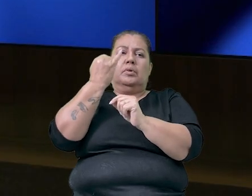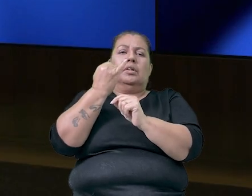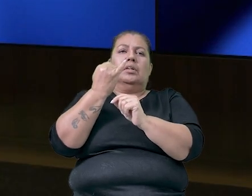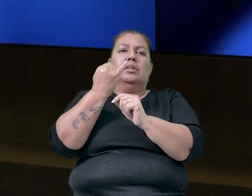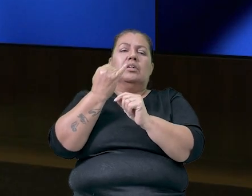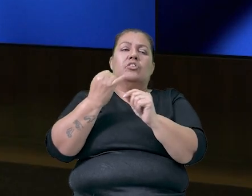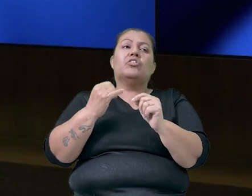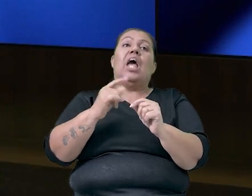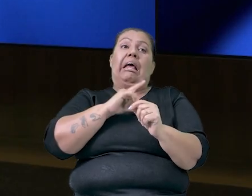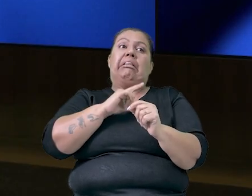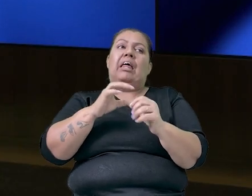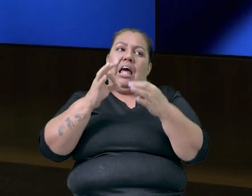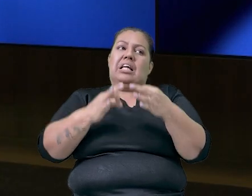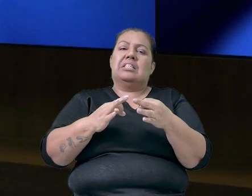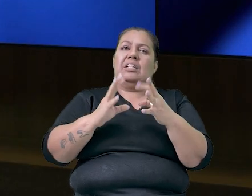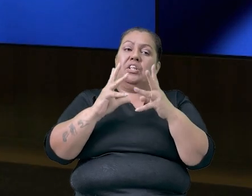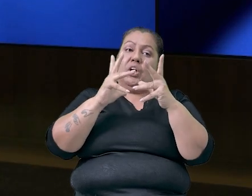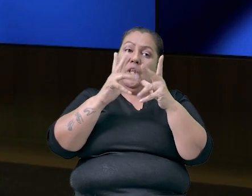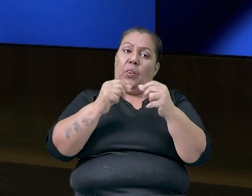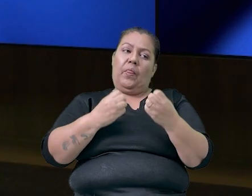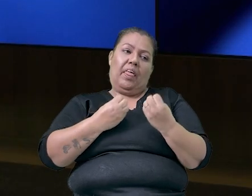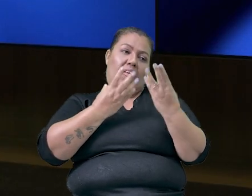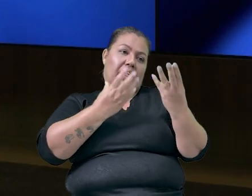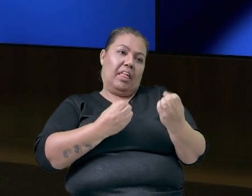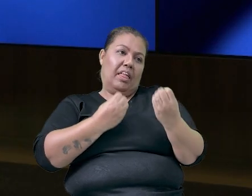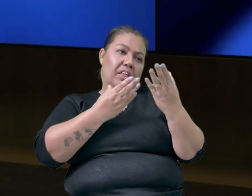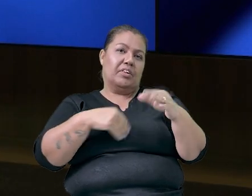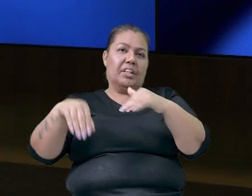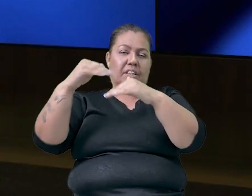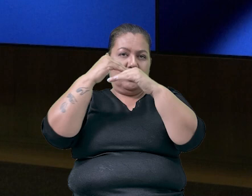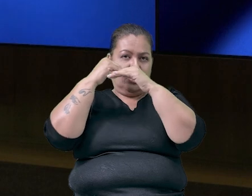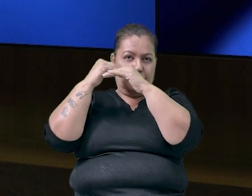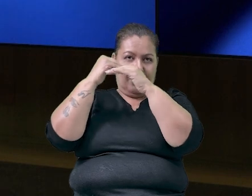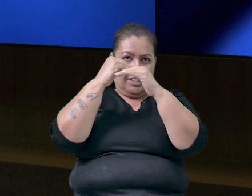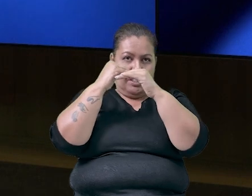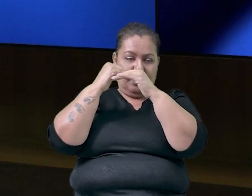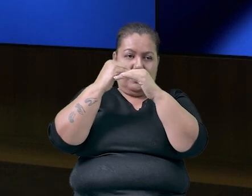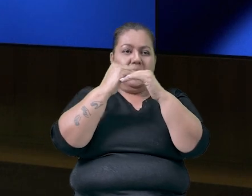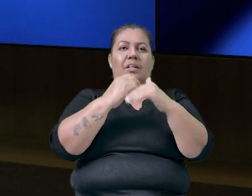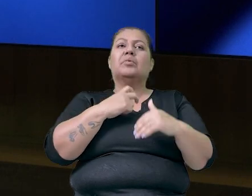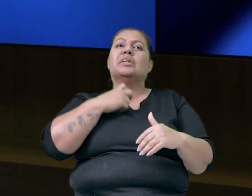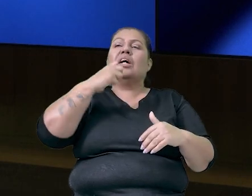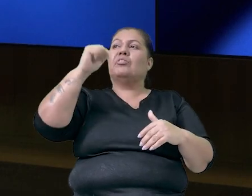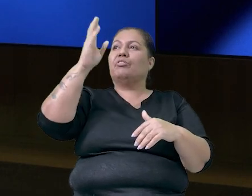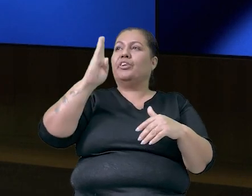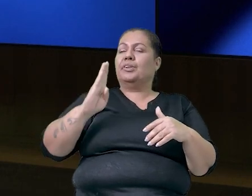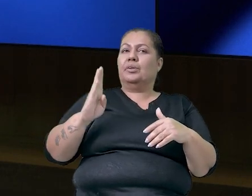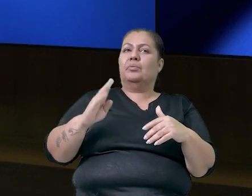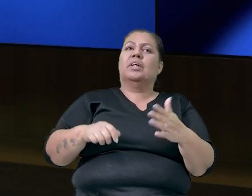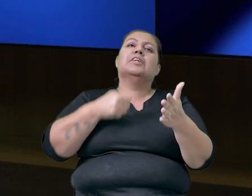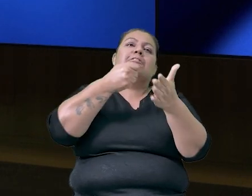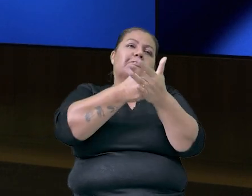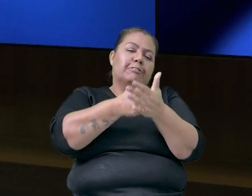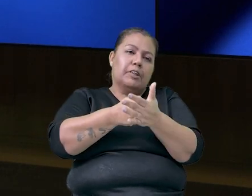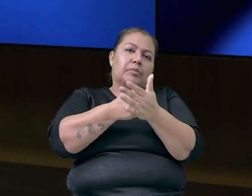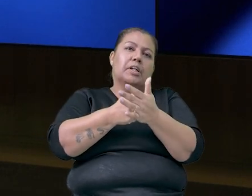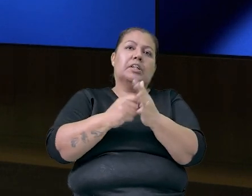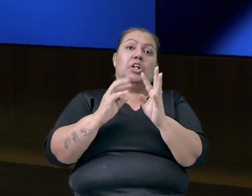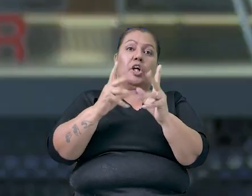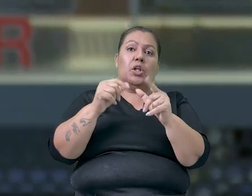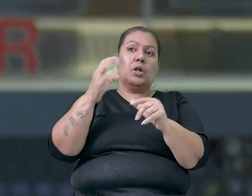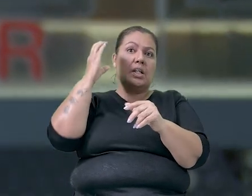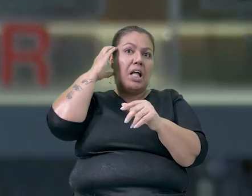que todos tenham acesso a essa informação de maneira igualitária. Por isso, a Voz do Brasil é um conteúdo obrigatório em todas as rádios